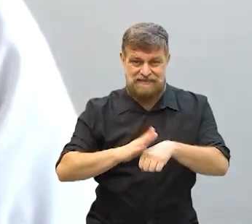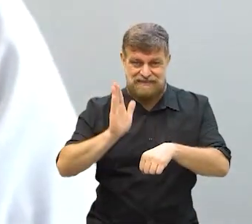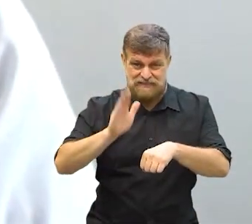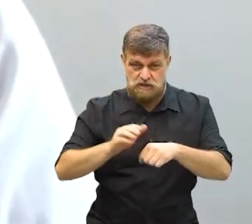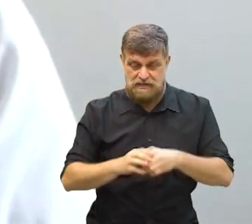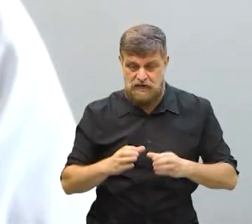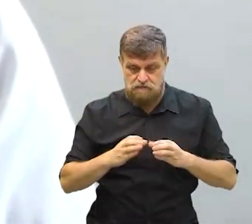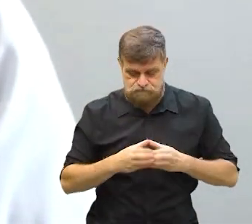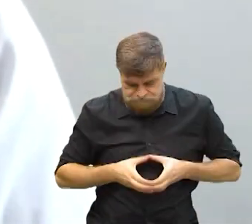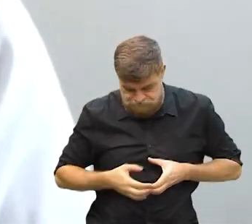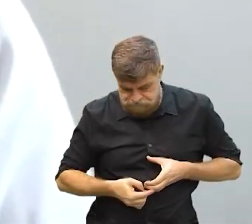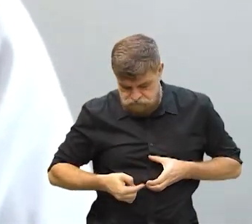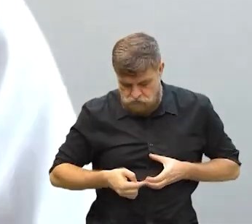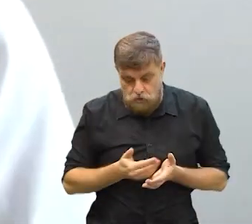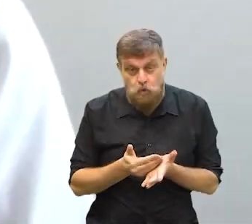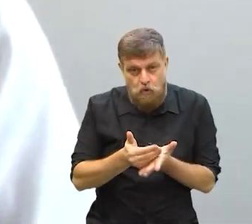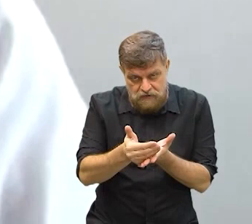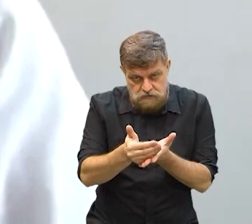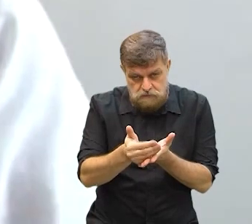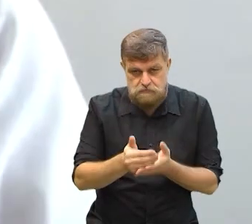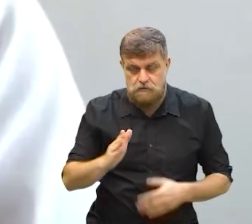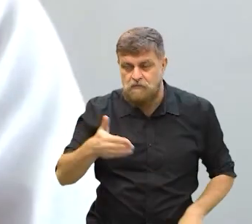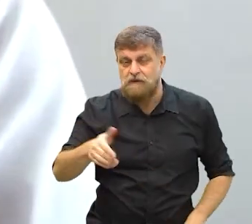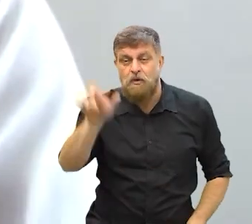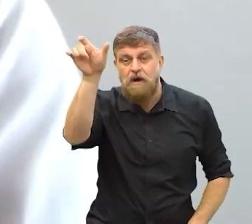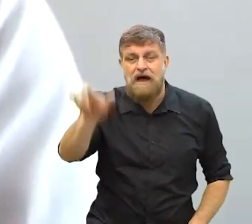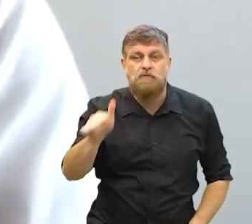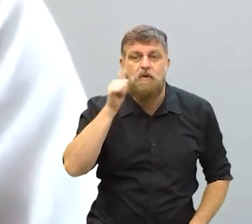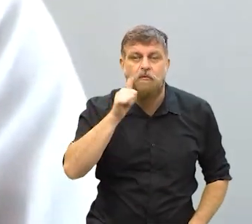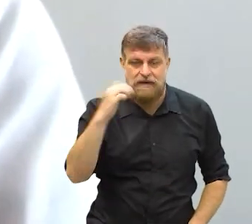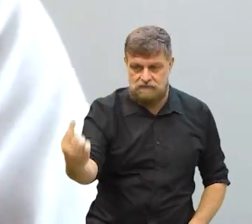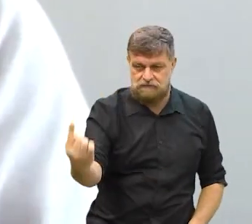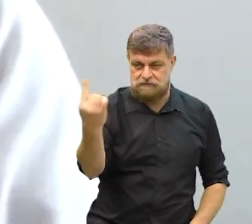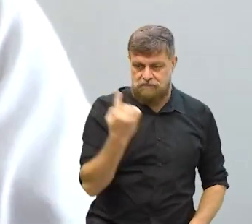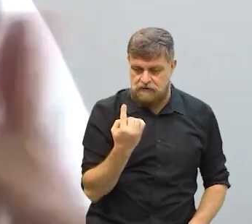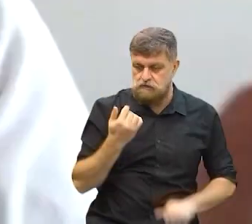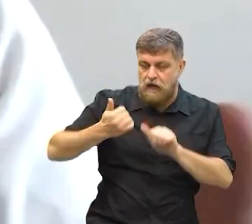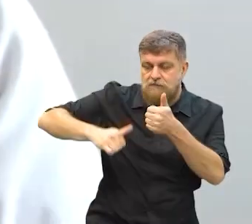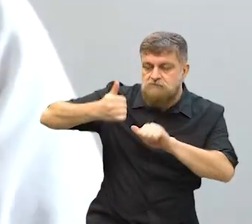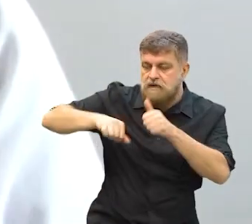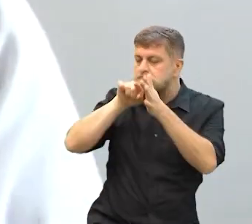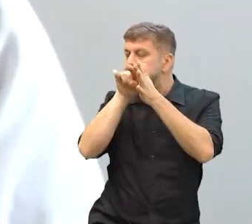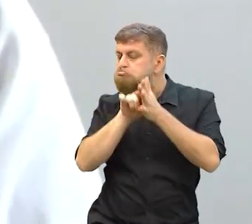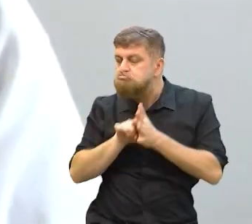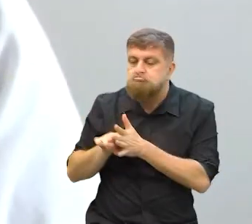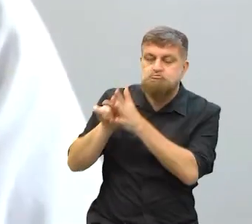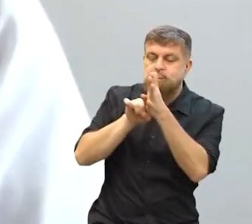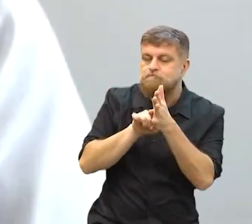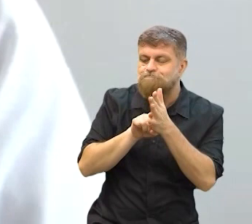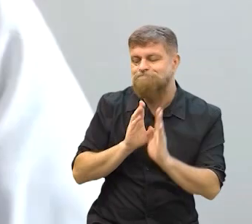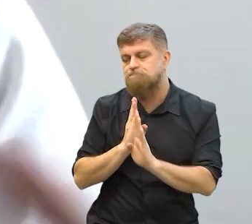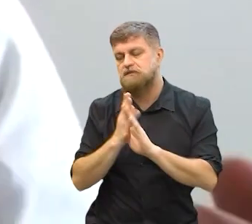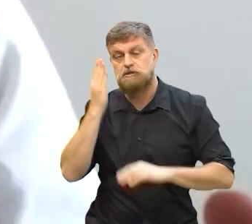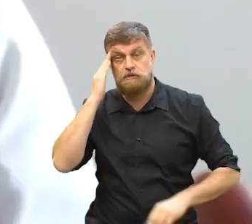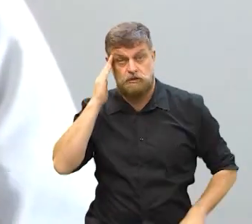sua fase localizada, na sua fase inicial. Então, quando uma paciente nos procura, nós avaliamos, fazemos toda a avaliação